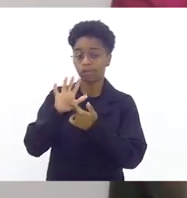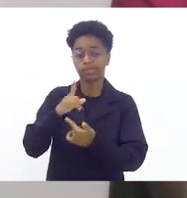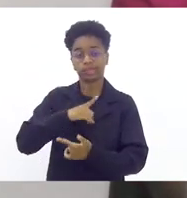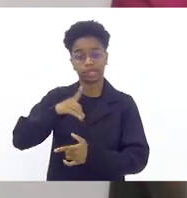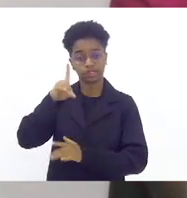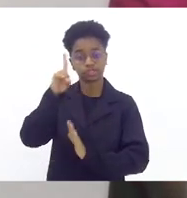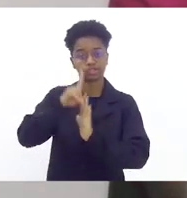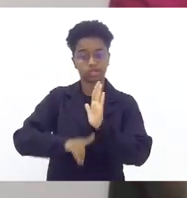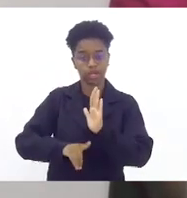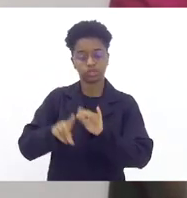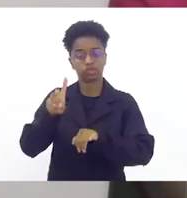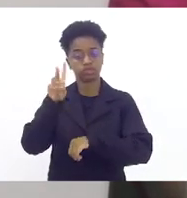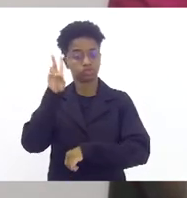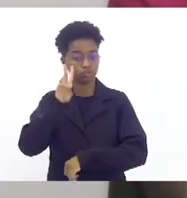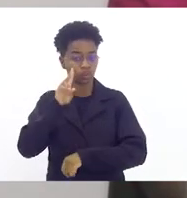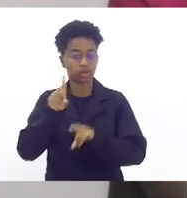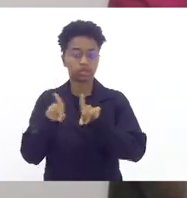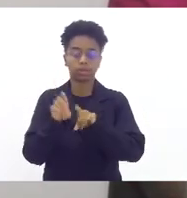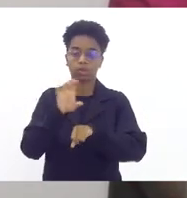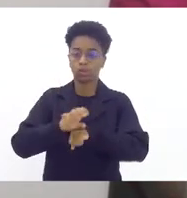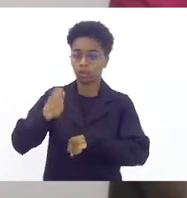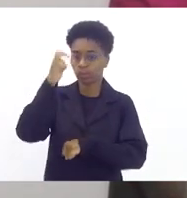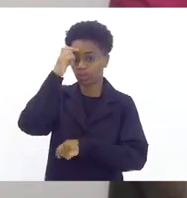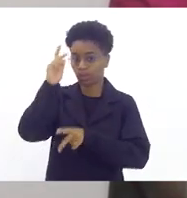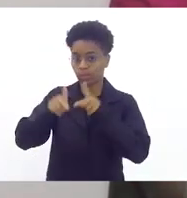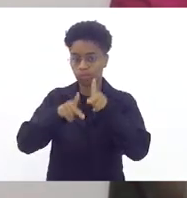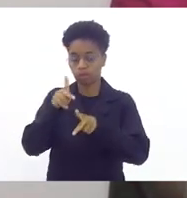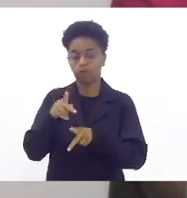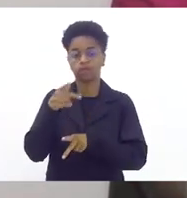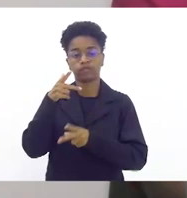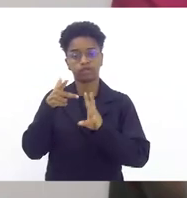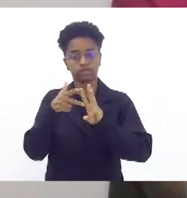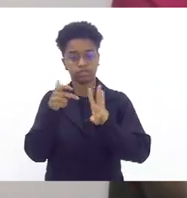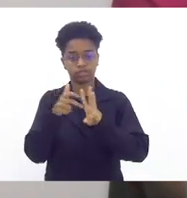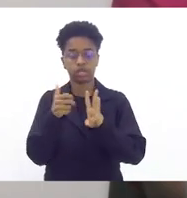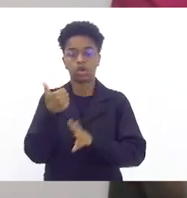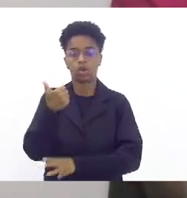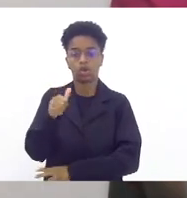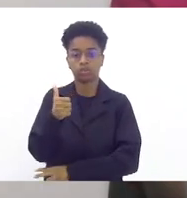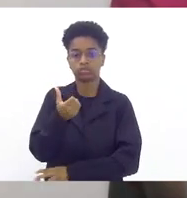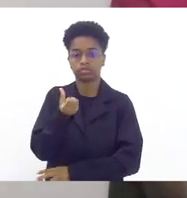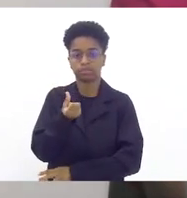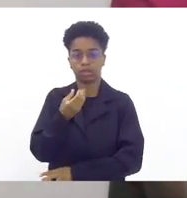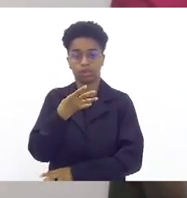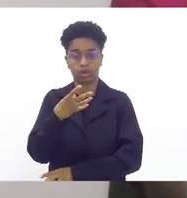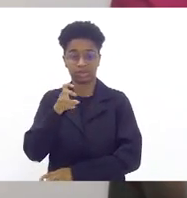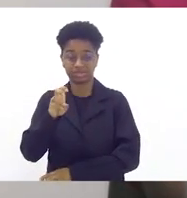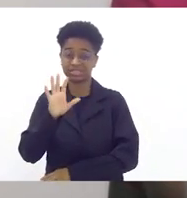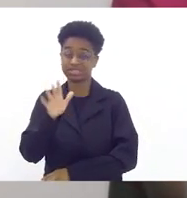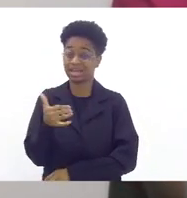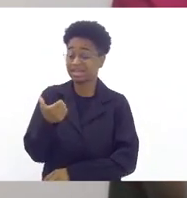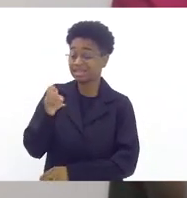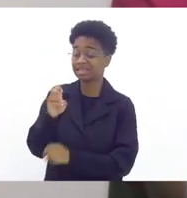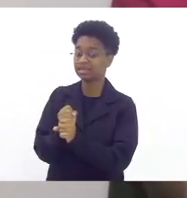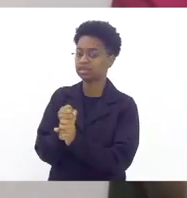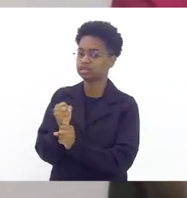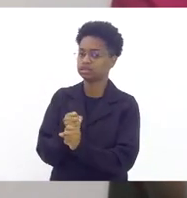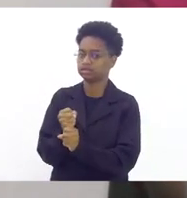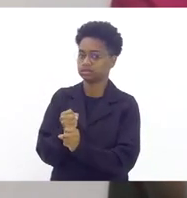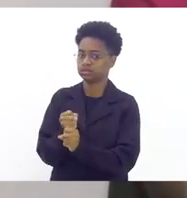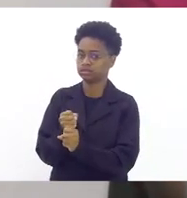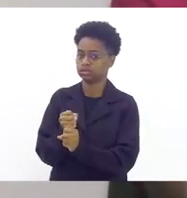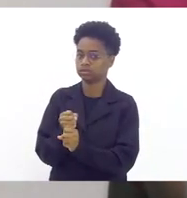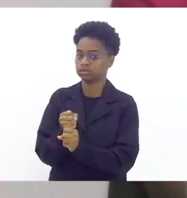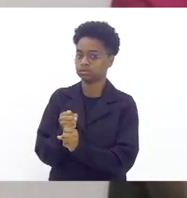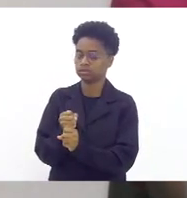história e cultura dos povos indígenas, que é a lei 11.645, que já tem 15 anos, não é, gente? Ela é de